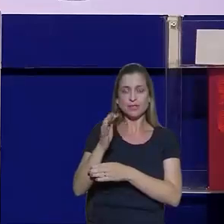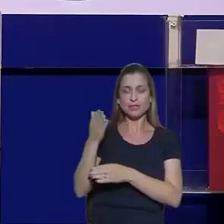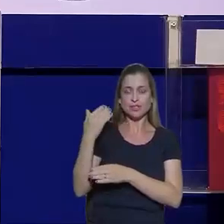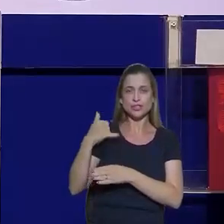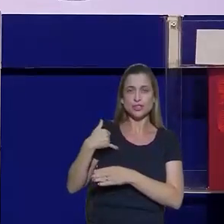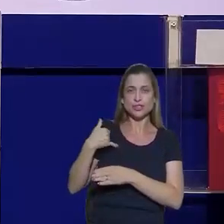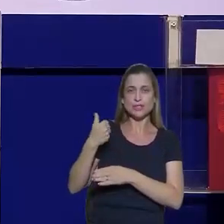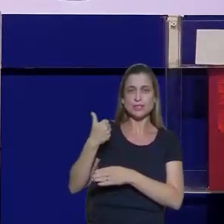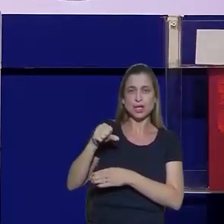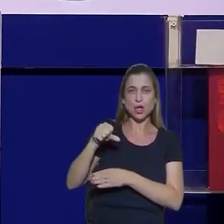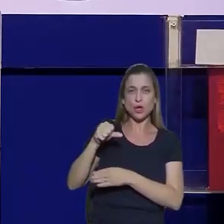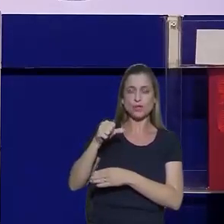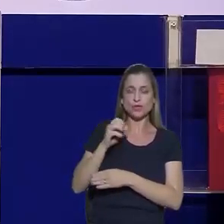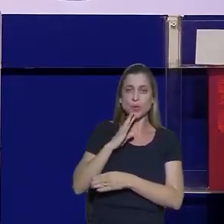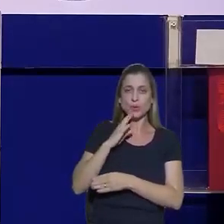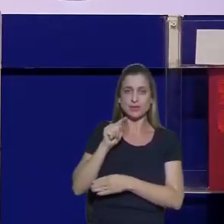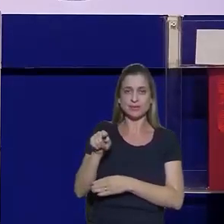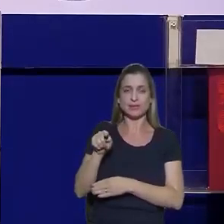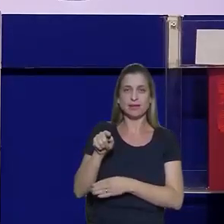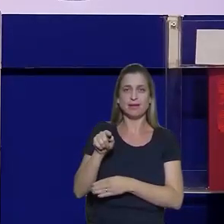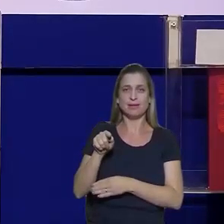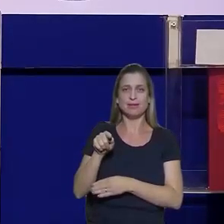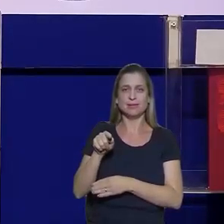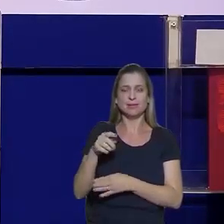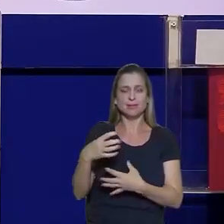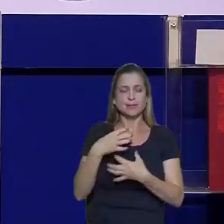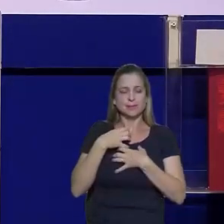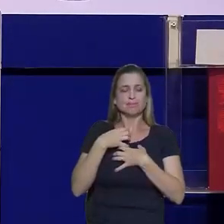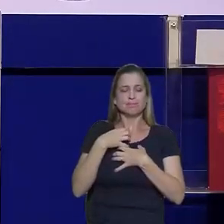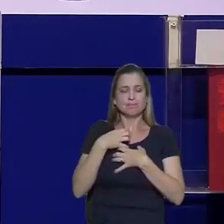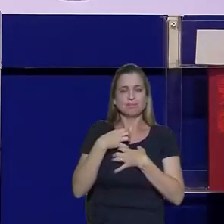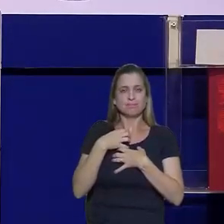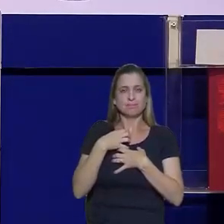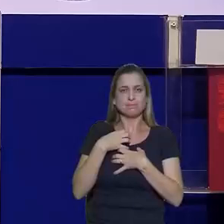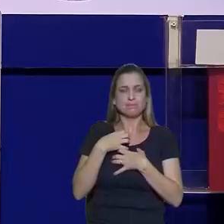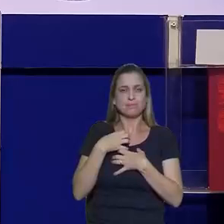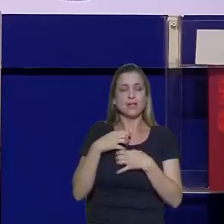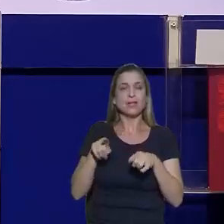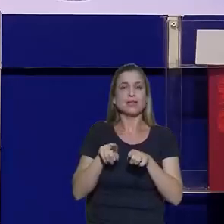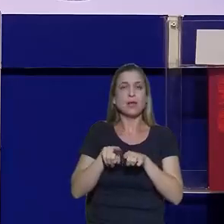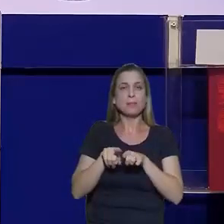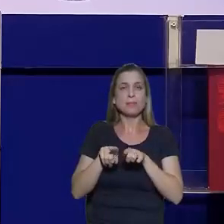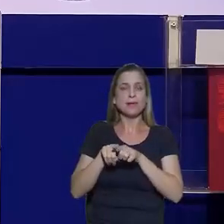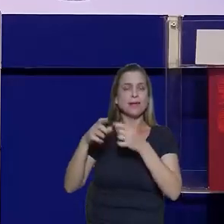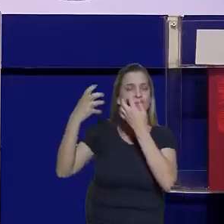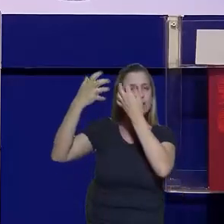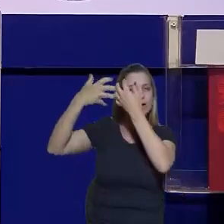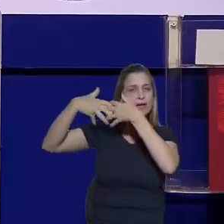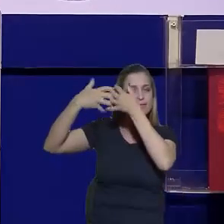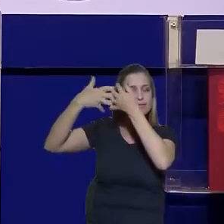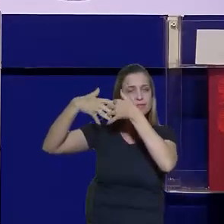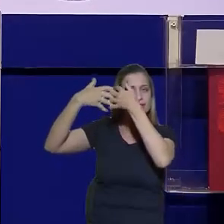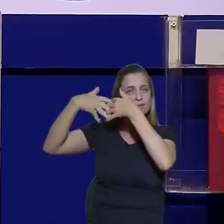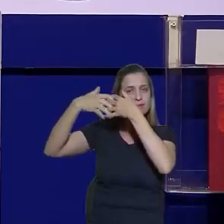um abalo sísmico, né, na minha vida. E é uma reflexão, esse livro é uma reflexão